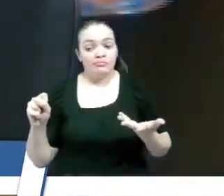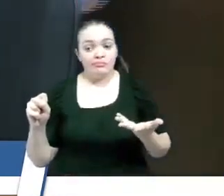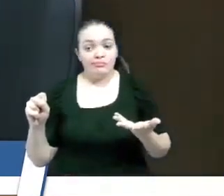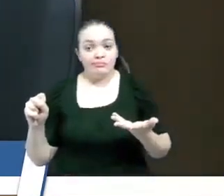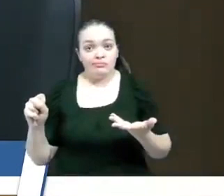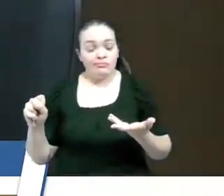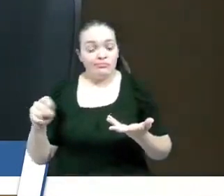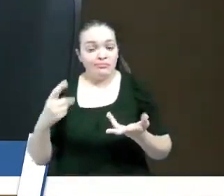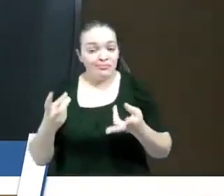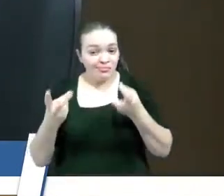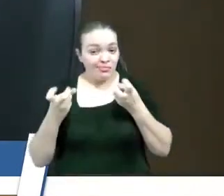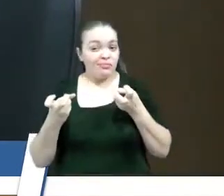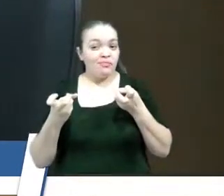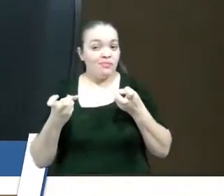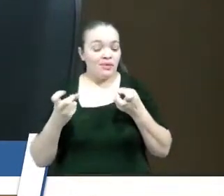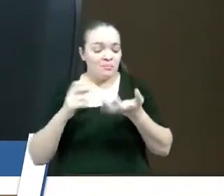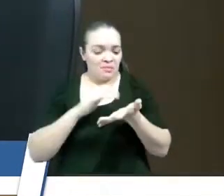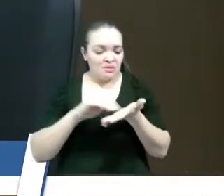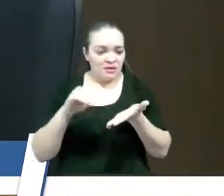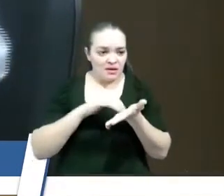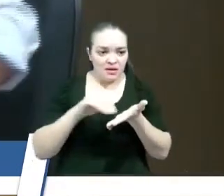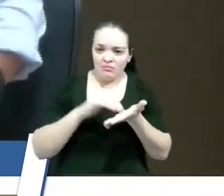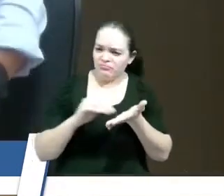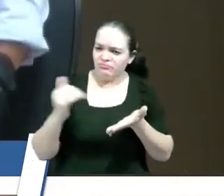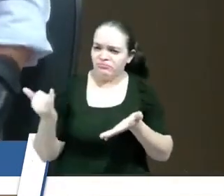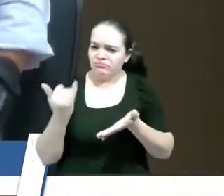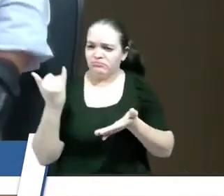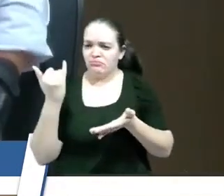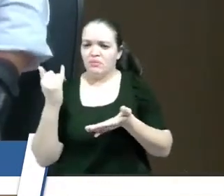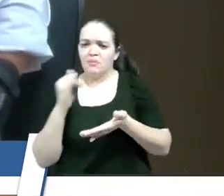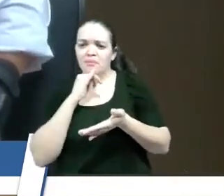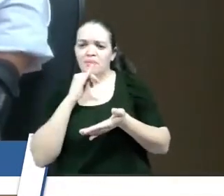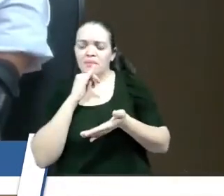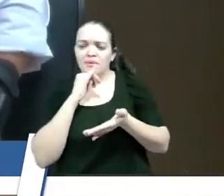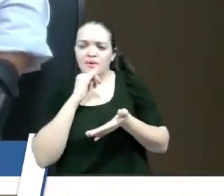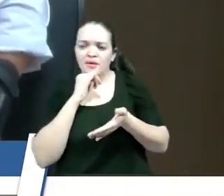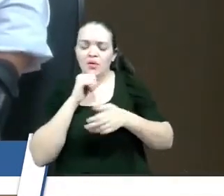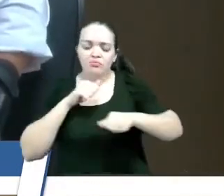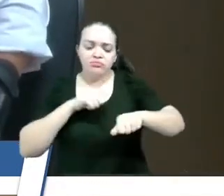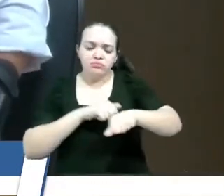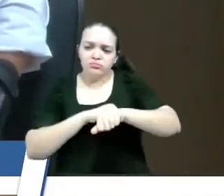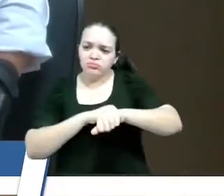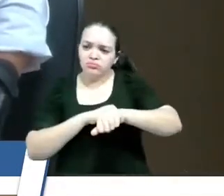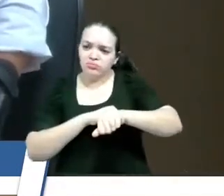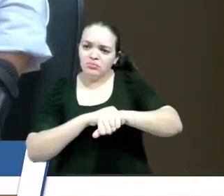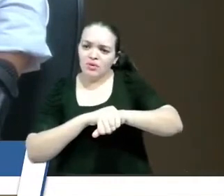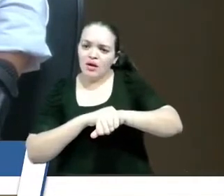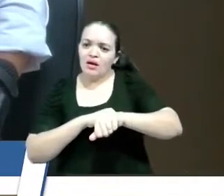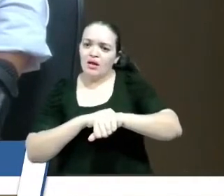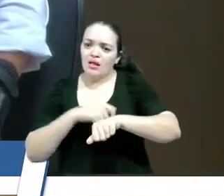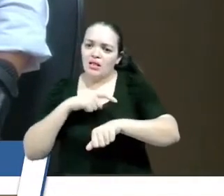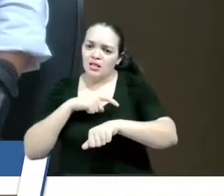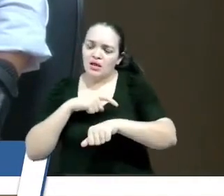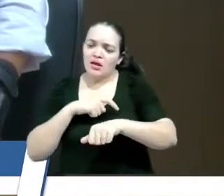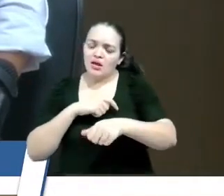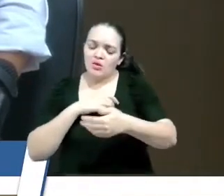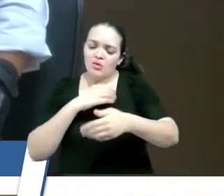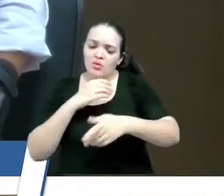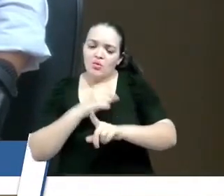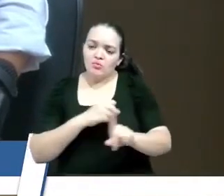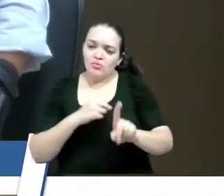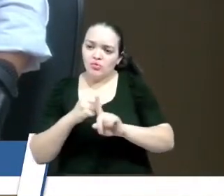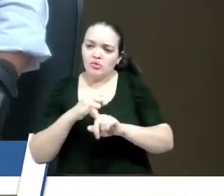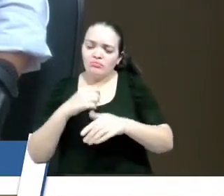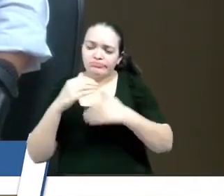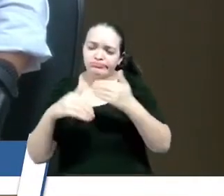que algumas secretarias que são importantes, como por exemplo a assistência social, tem tido pouca evolução, tem